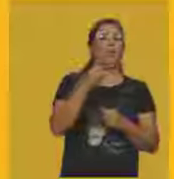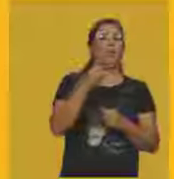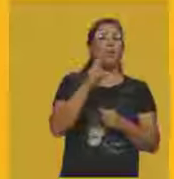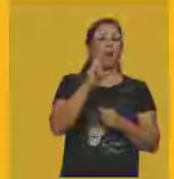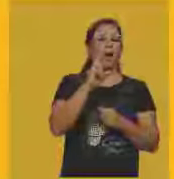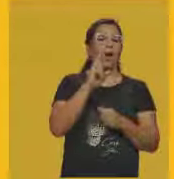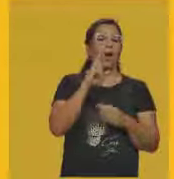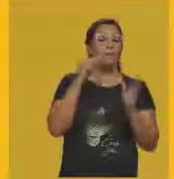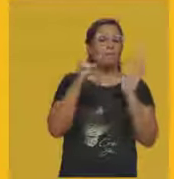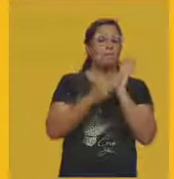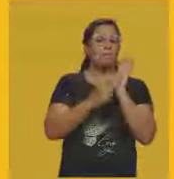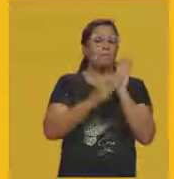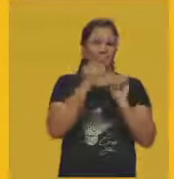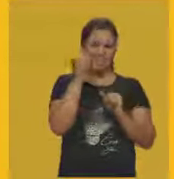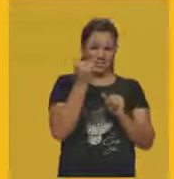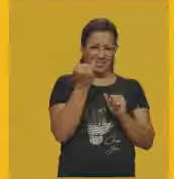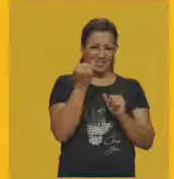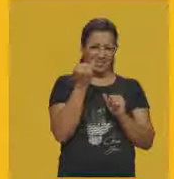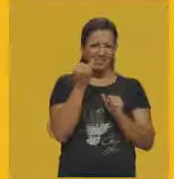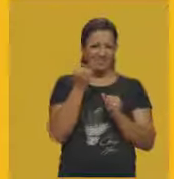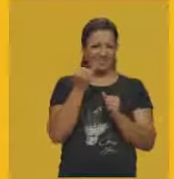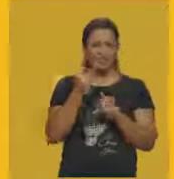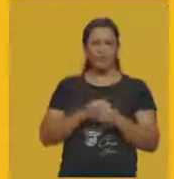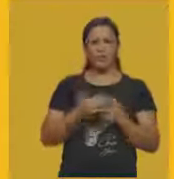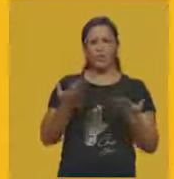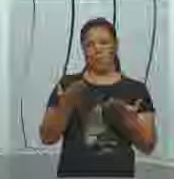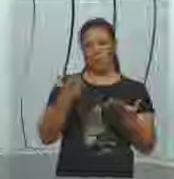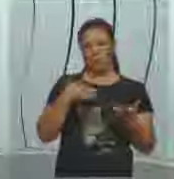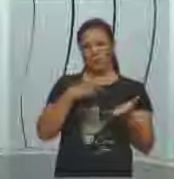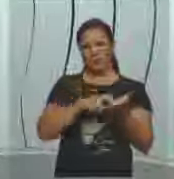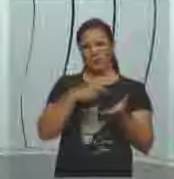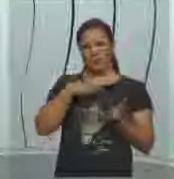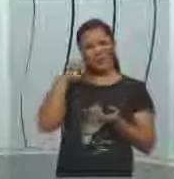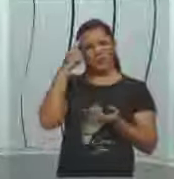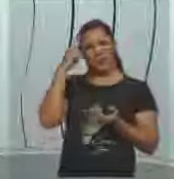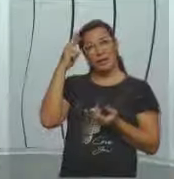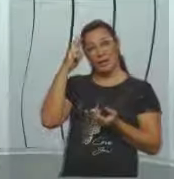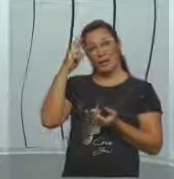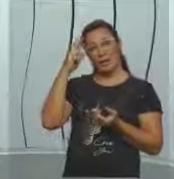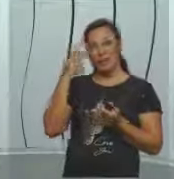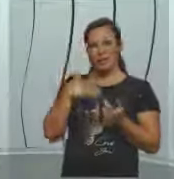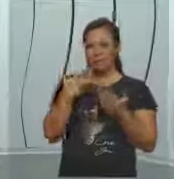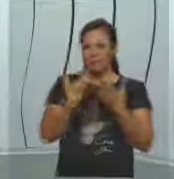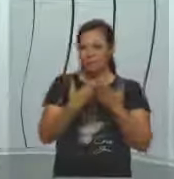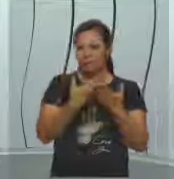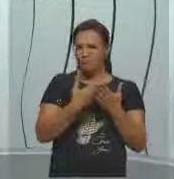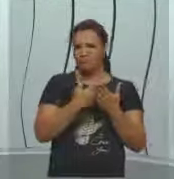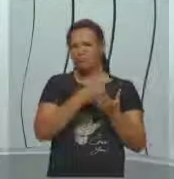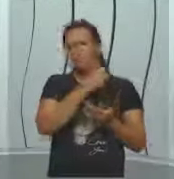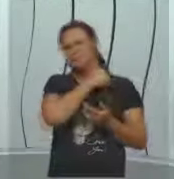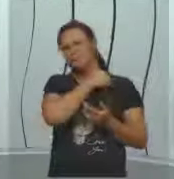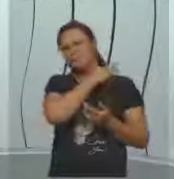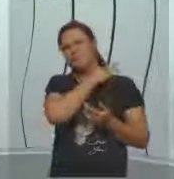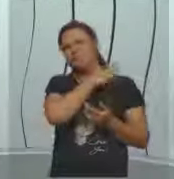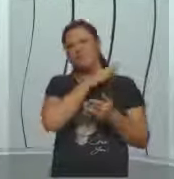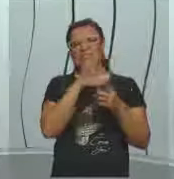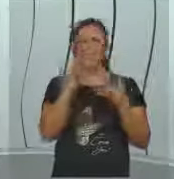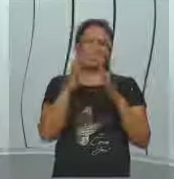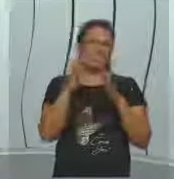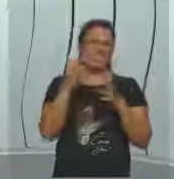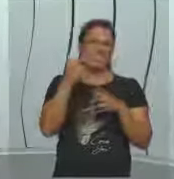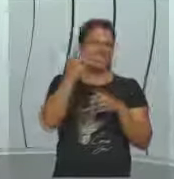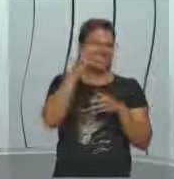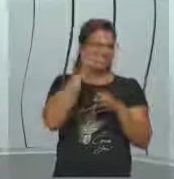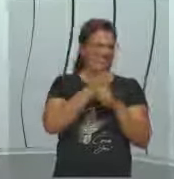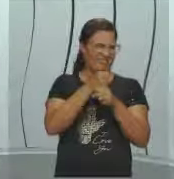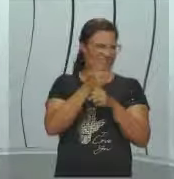Eu estava lembrando, hoje mais cedo, quando eu estava no ensino médio ainda, já faz uns